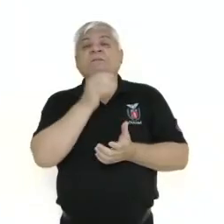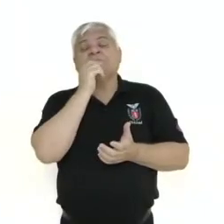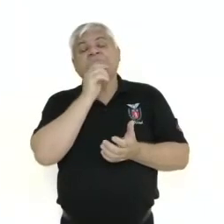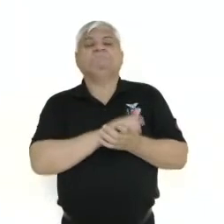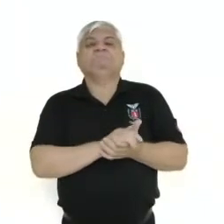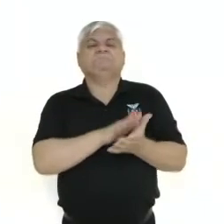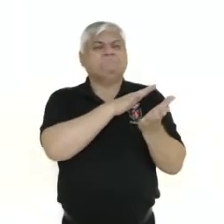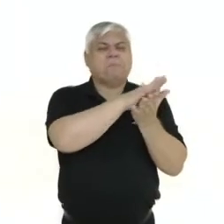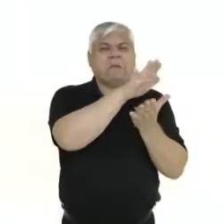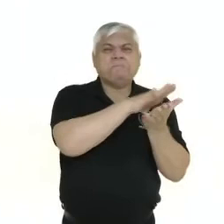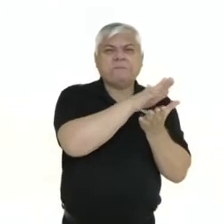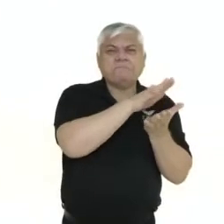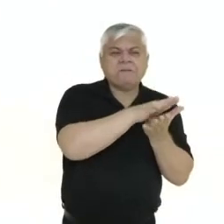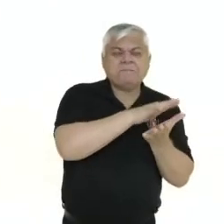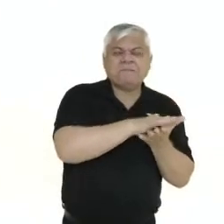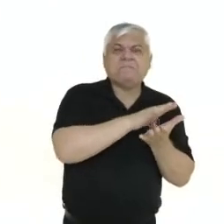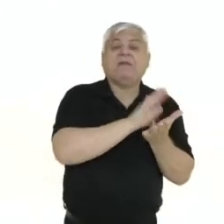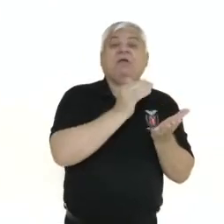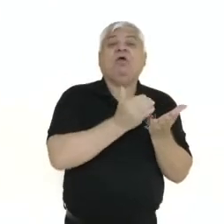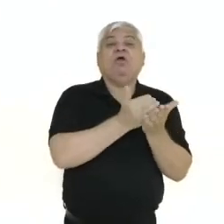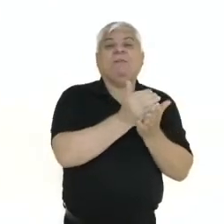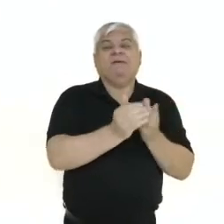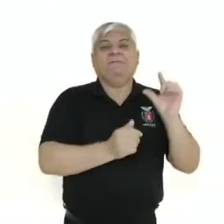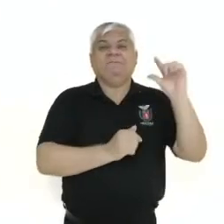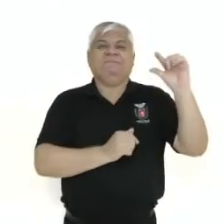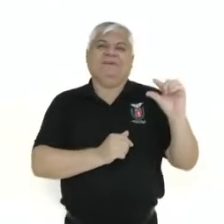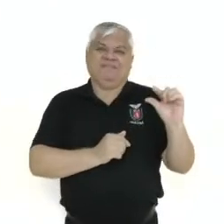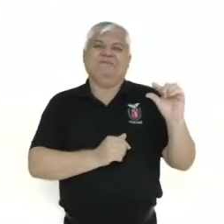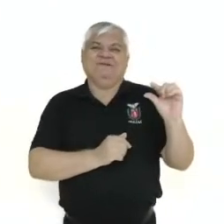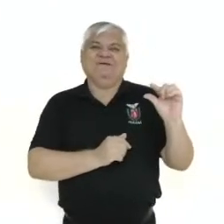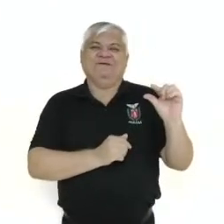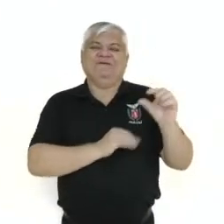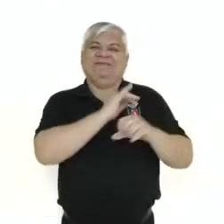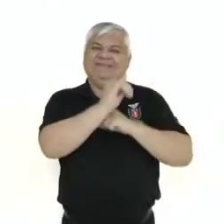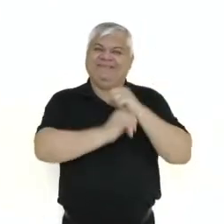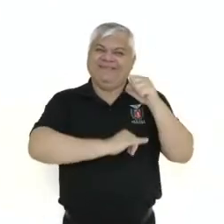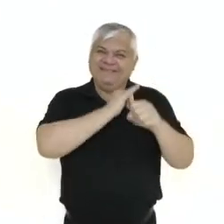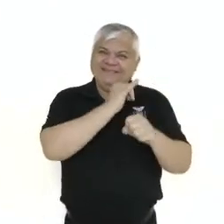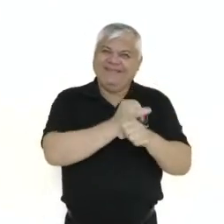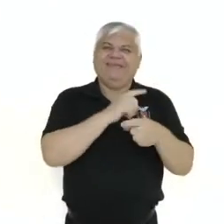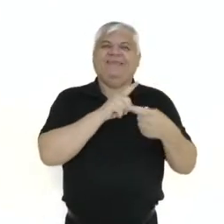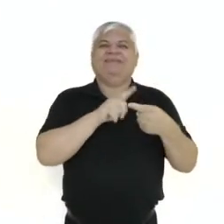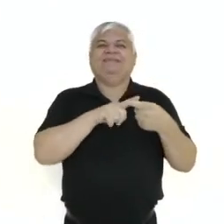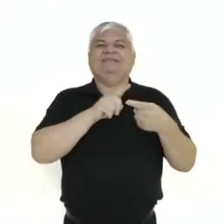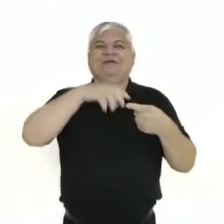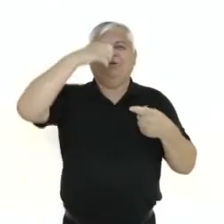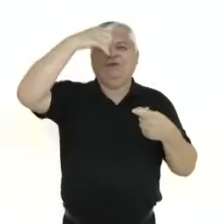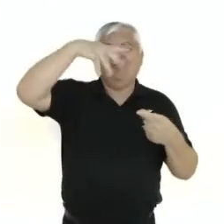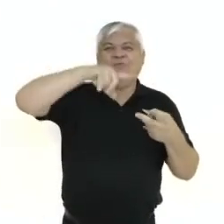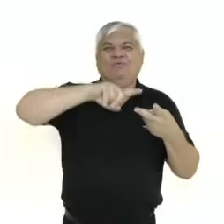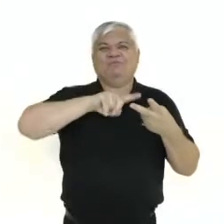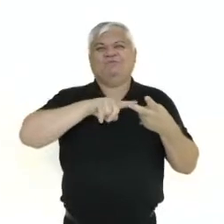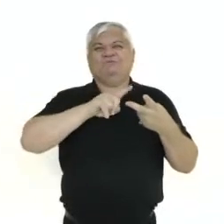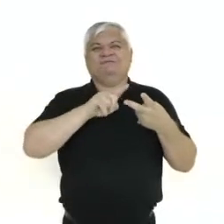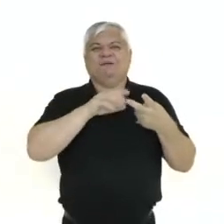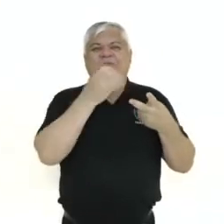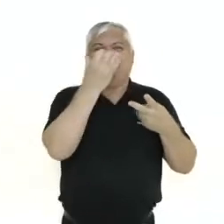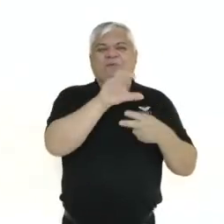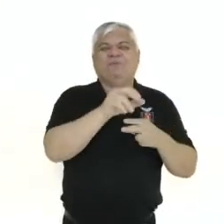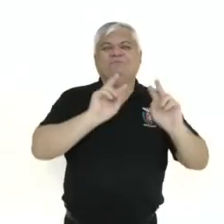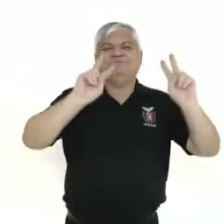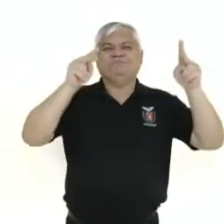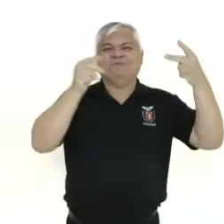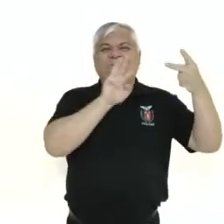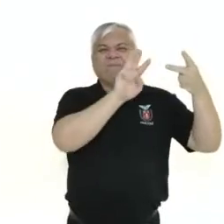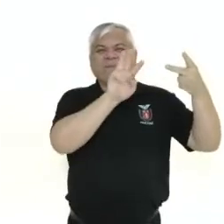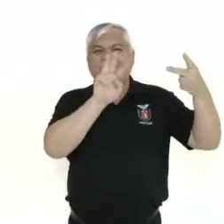online, o investimento inicial é menor. Internet, energia, hospedagem de site,